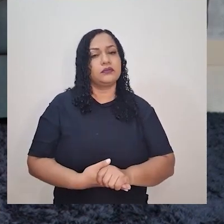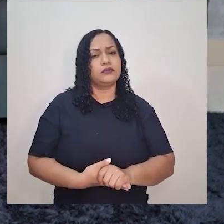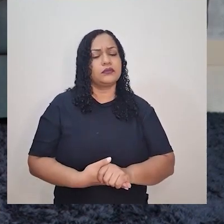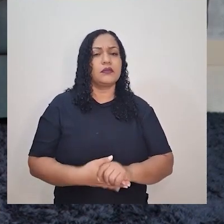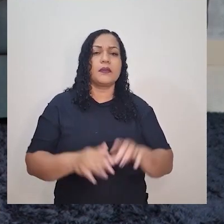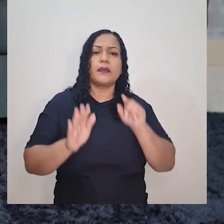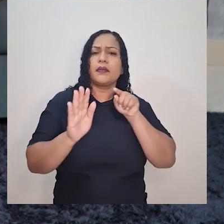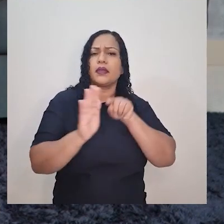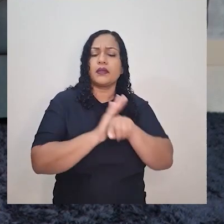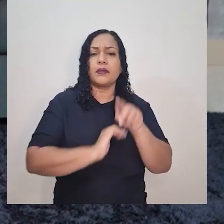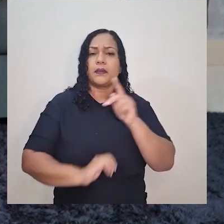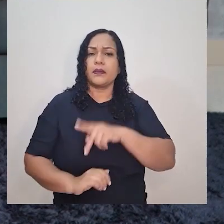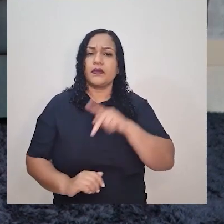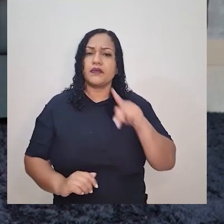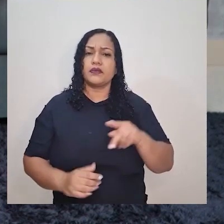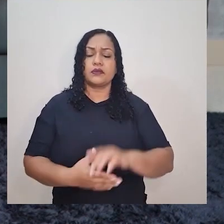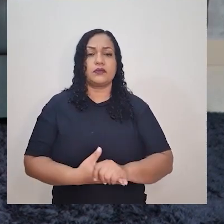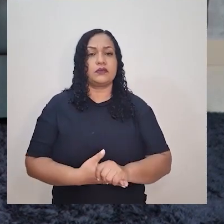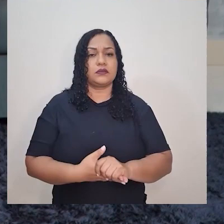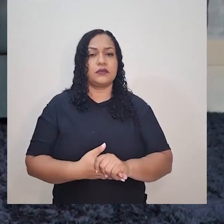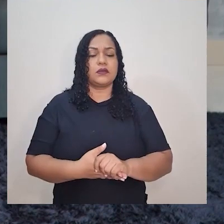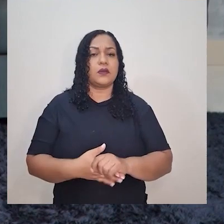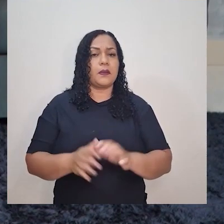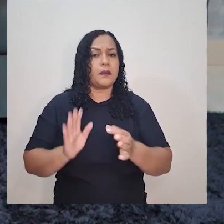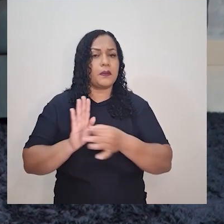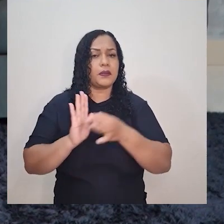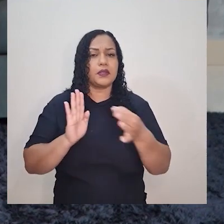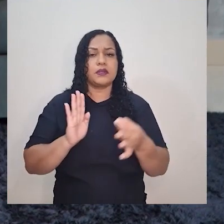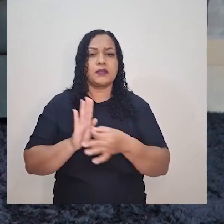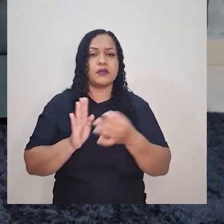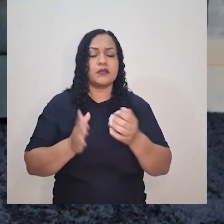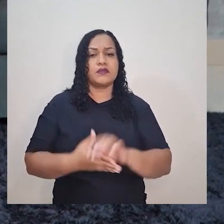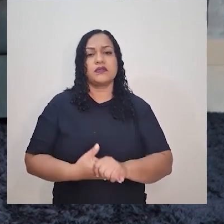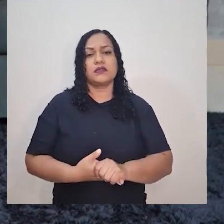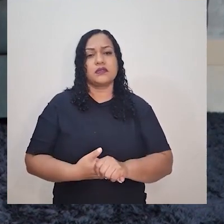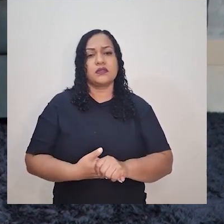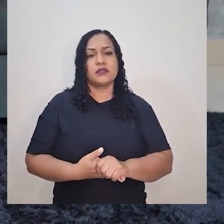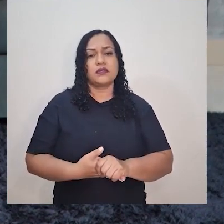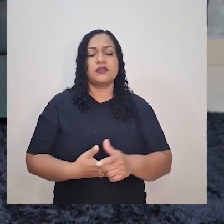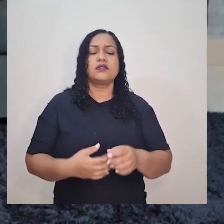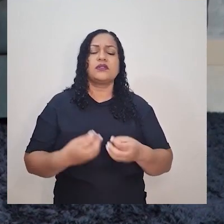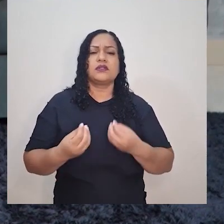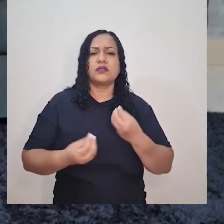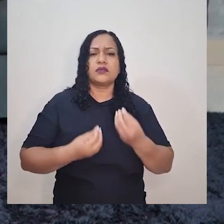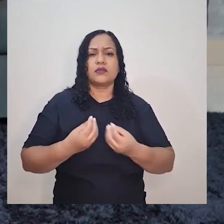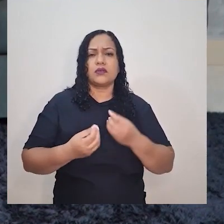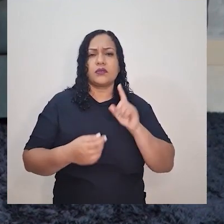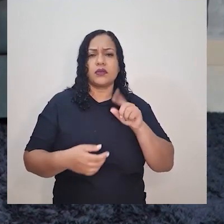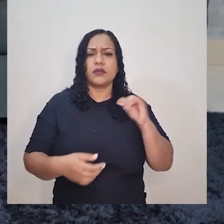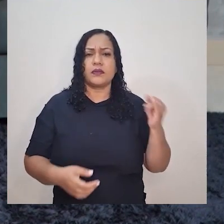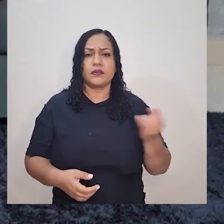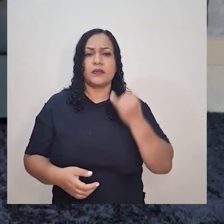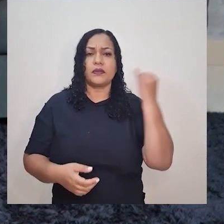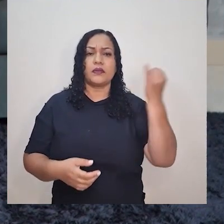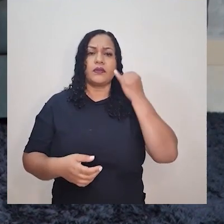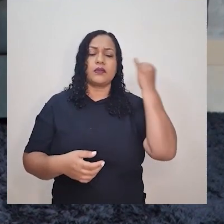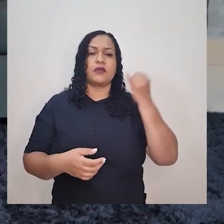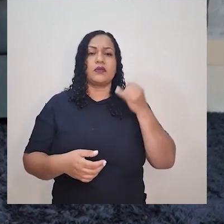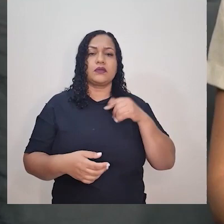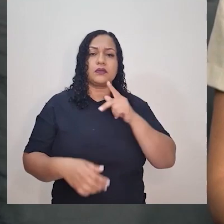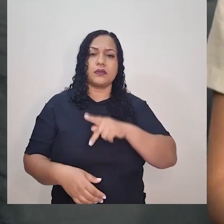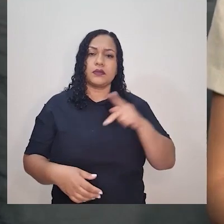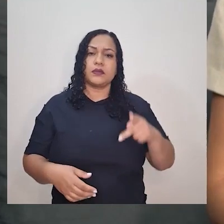vocês constroem para o projeto político-pedagógico e a sua importância para a construção de uma escola